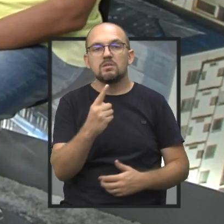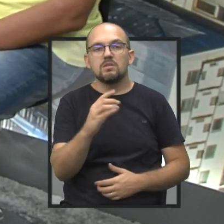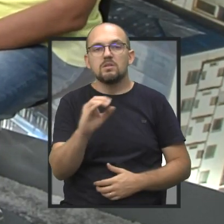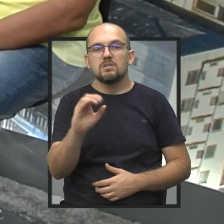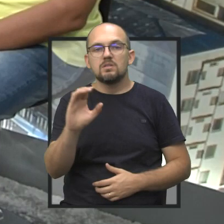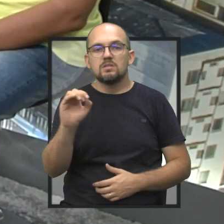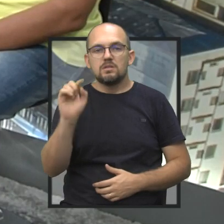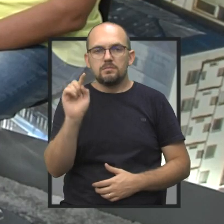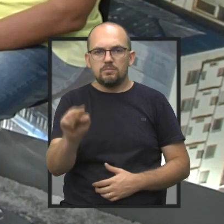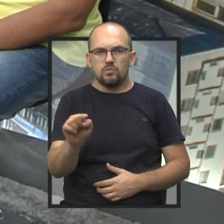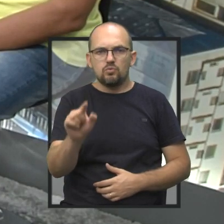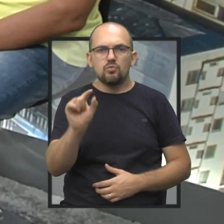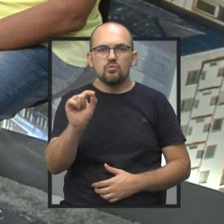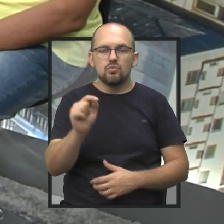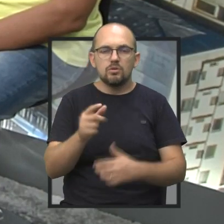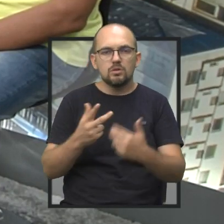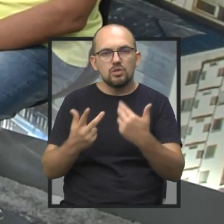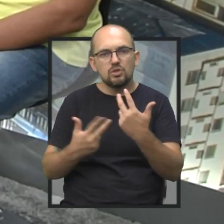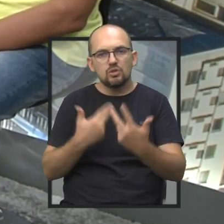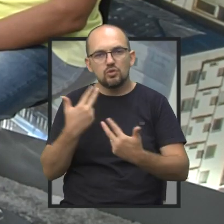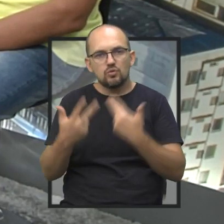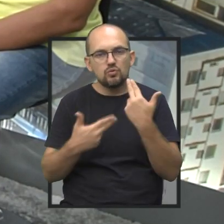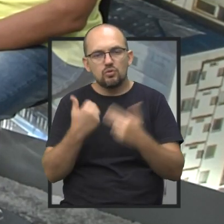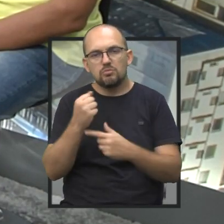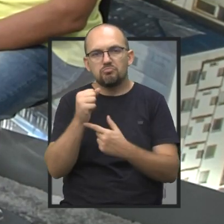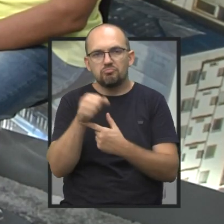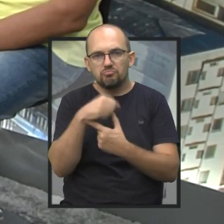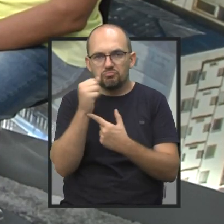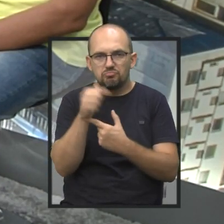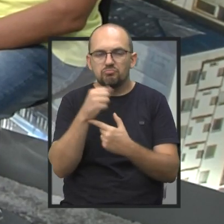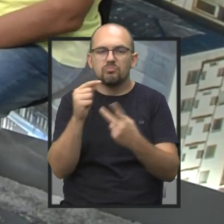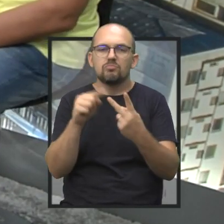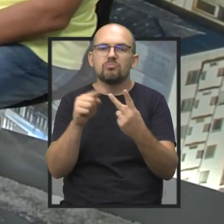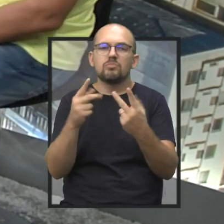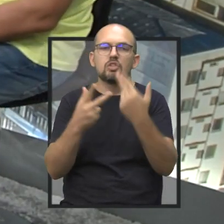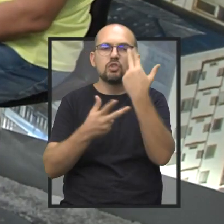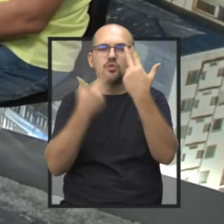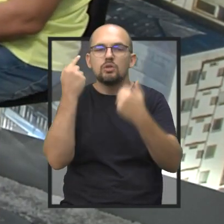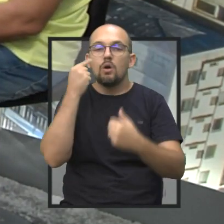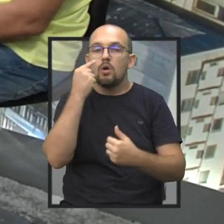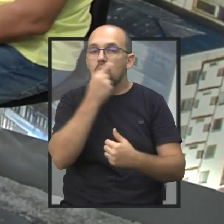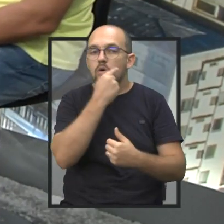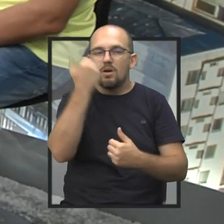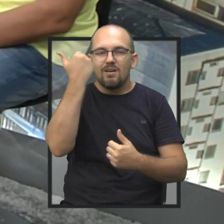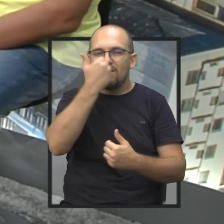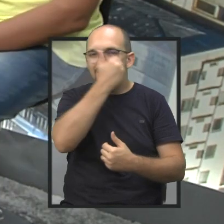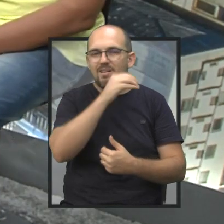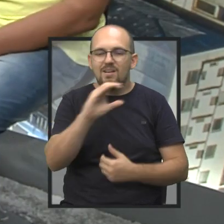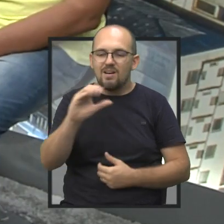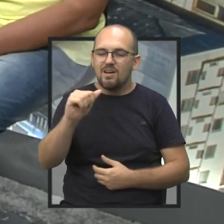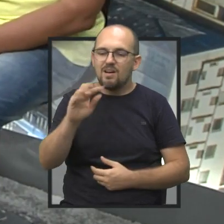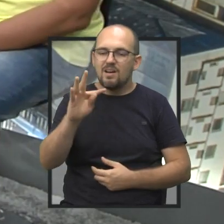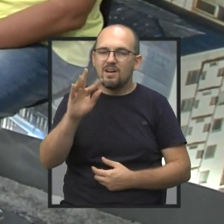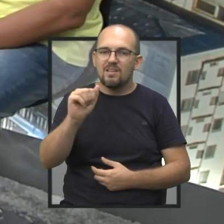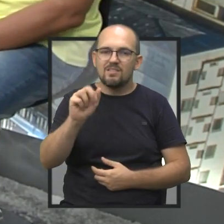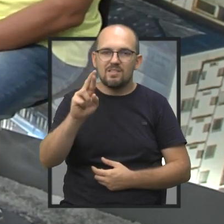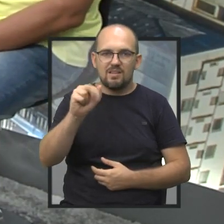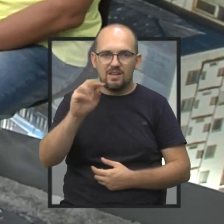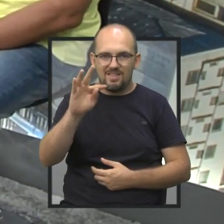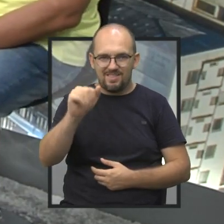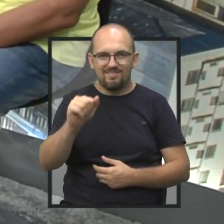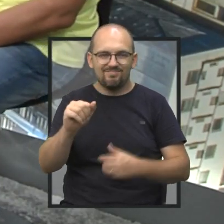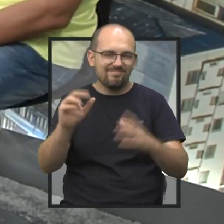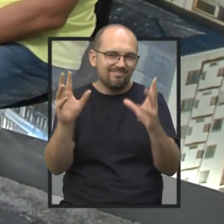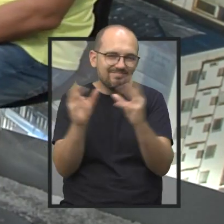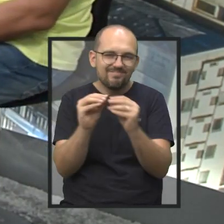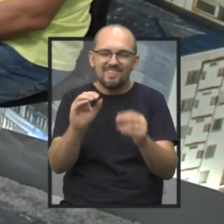R$ 100 mil para a realização de cirurgias ortopédicas e cirurgias de catarata aqui no município, as famosas cirurgias eletivas